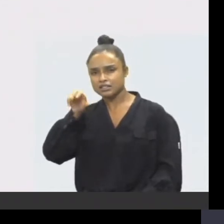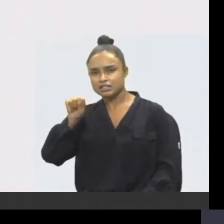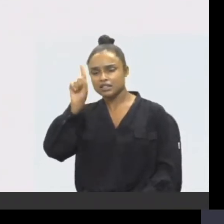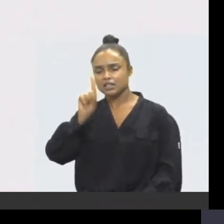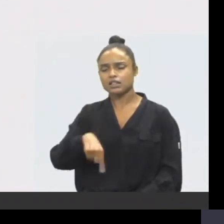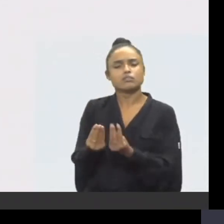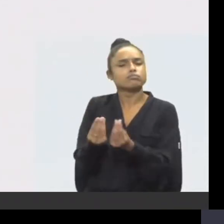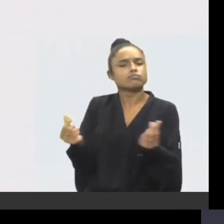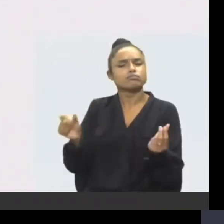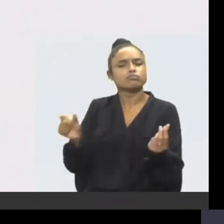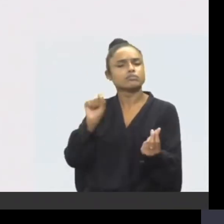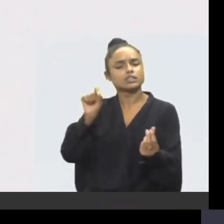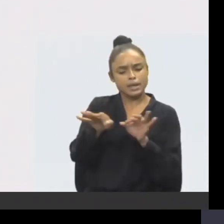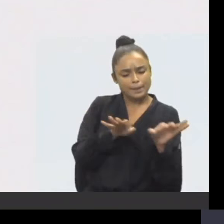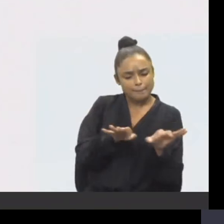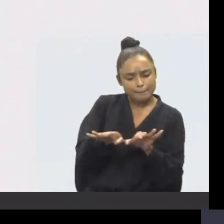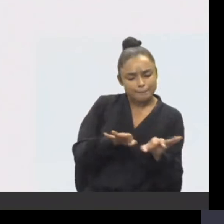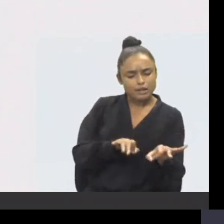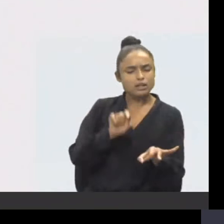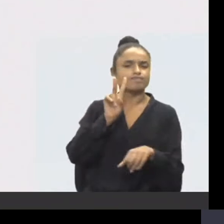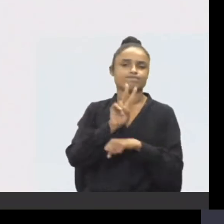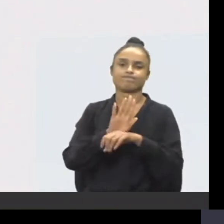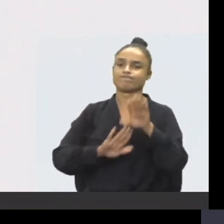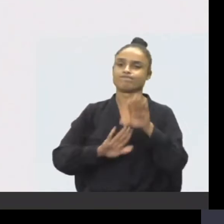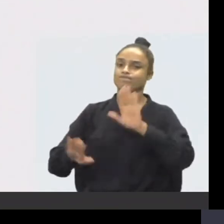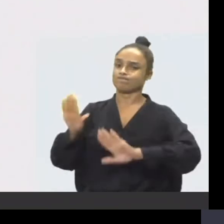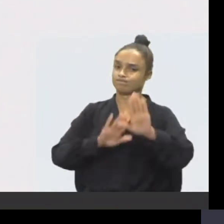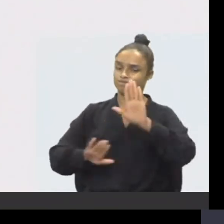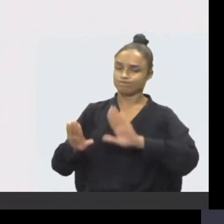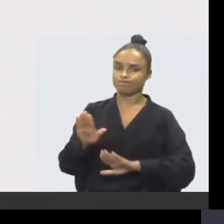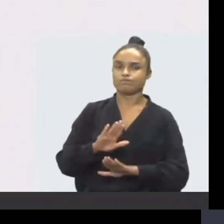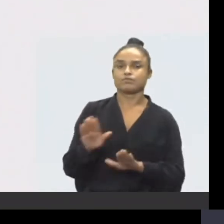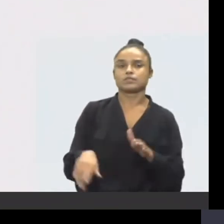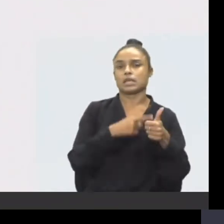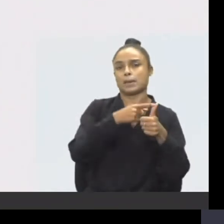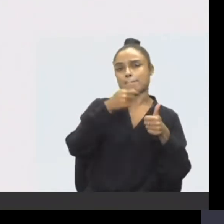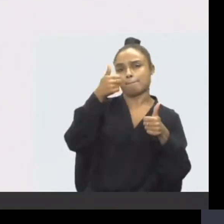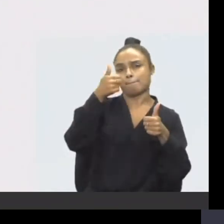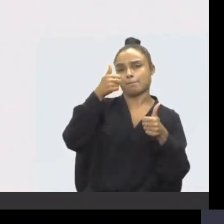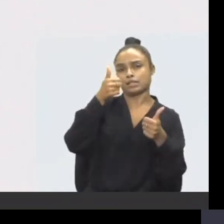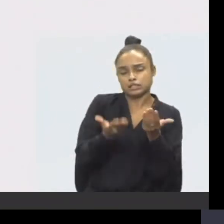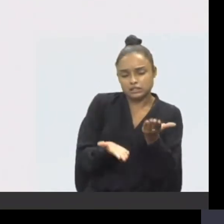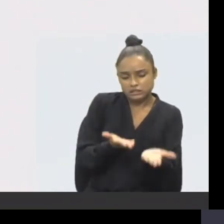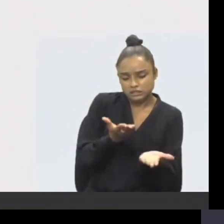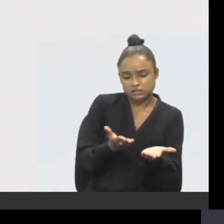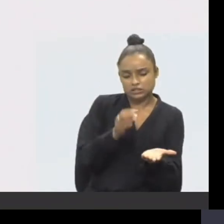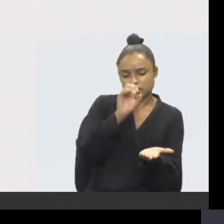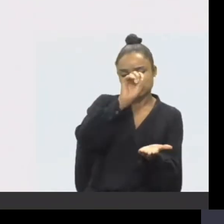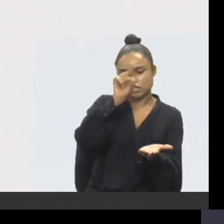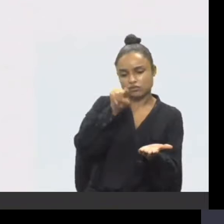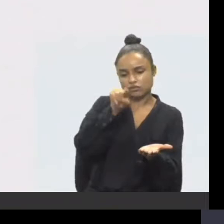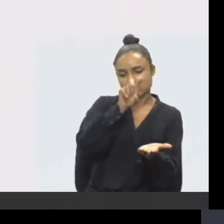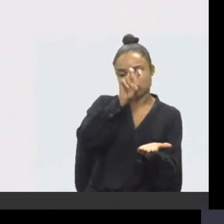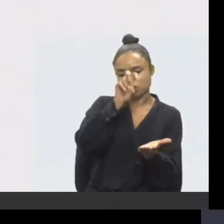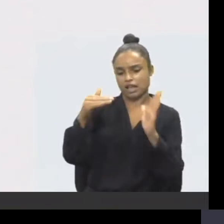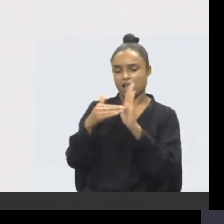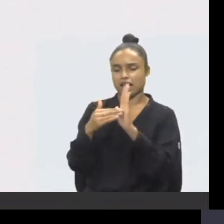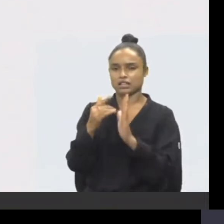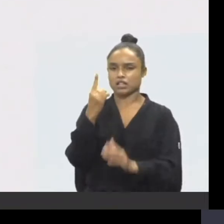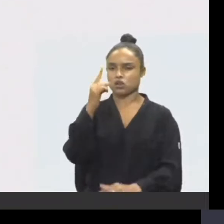gente preparar essa solução, nós temos que tomar aí alguns cuidados. Então, inicialmente, nós vamos pesar entre 0,5 e 1